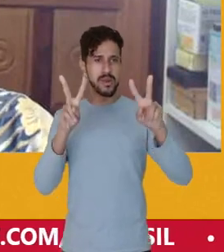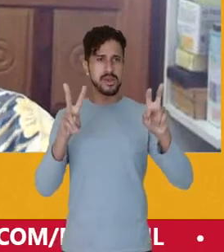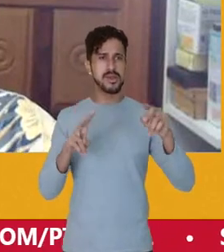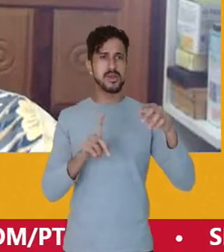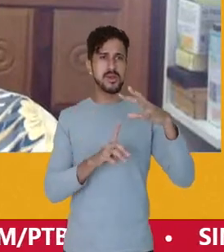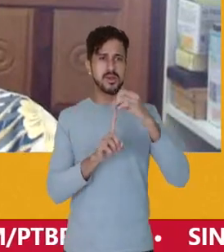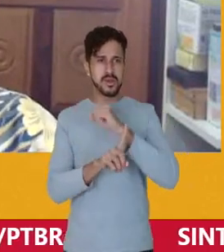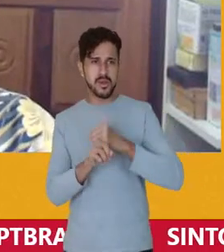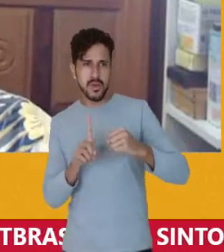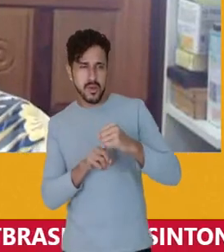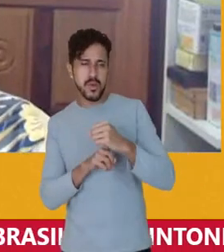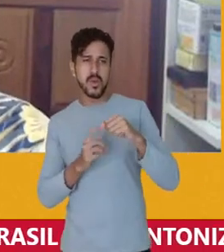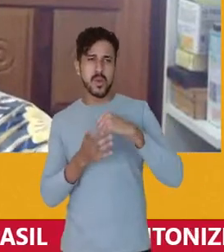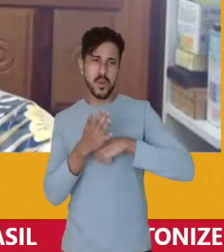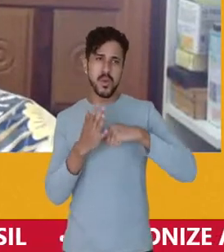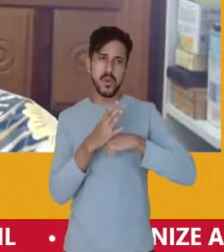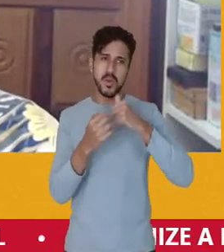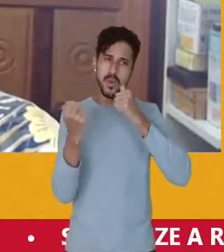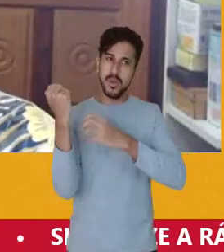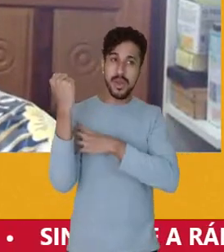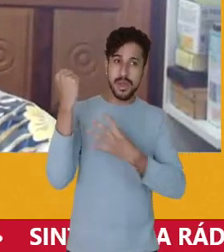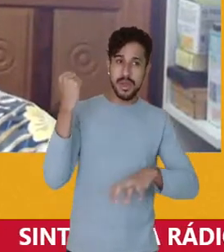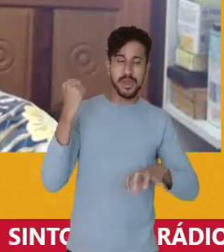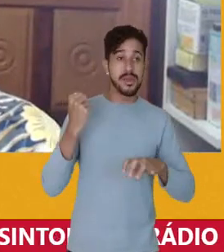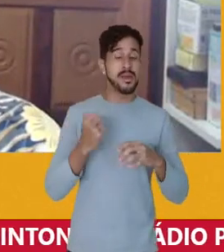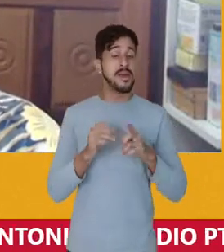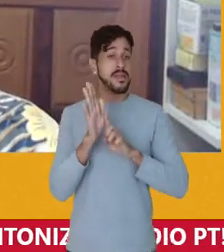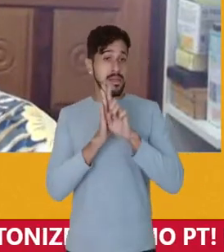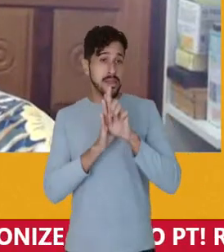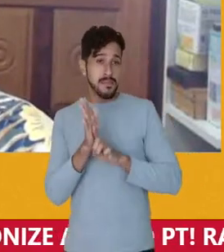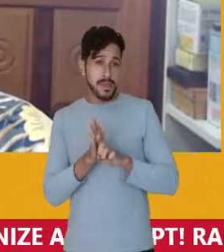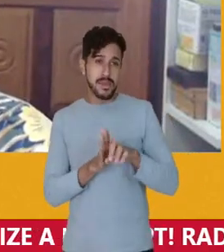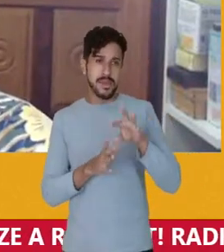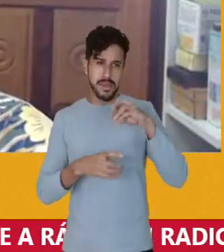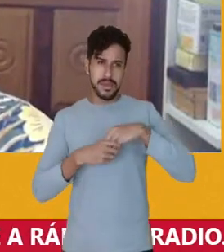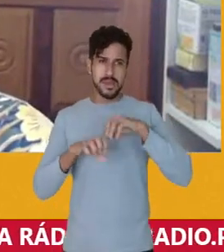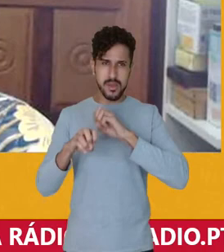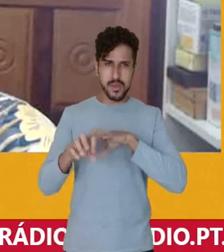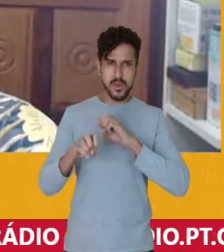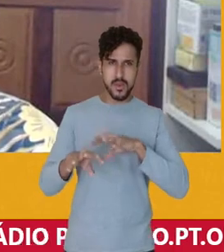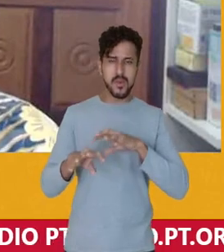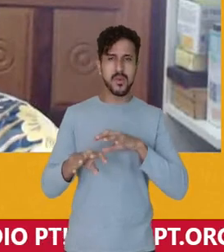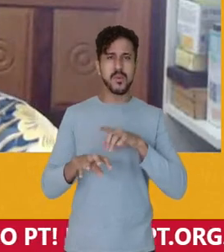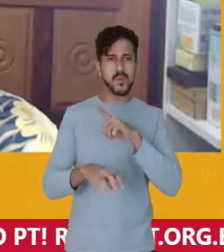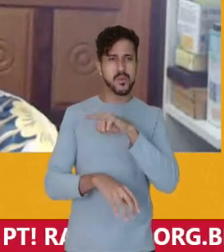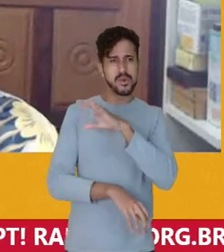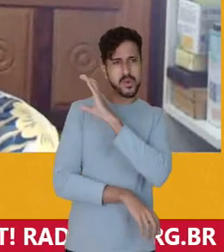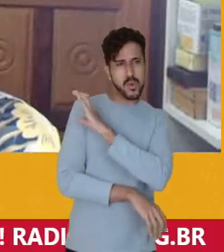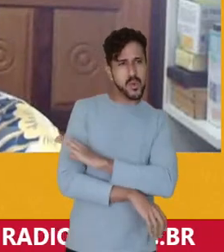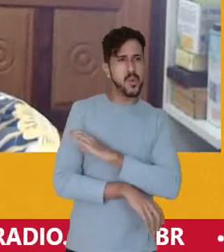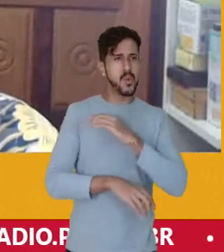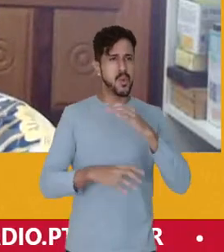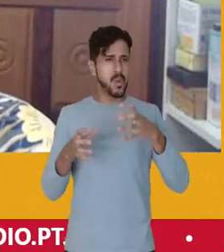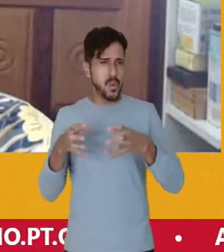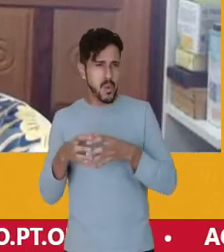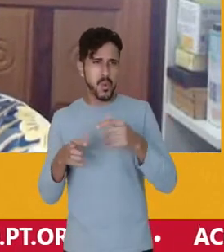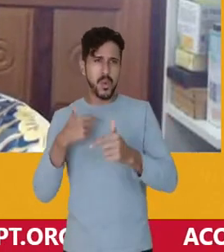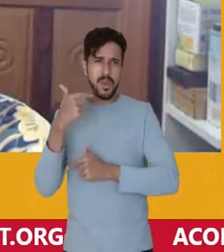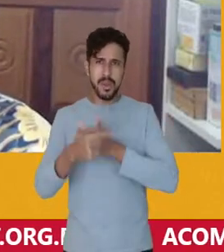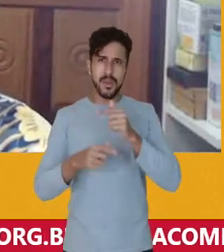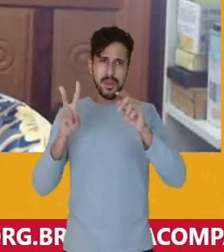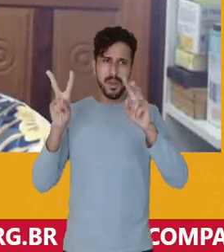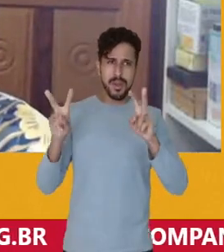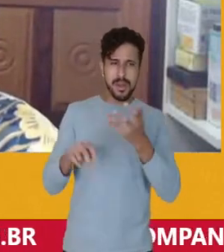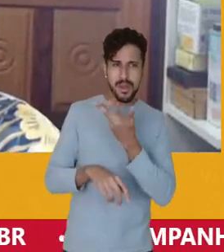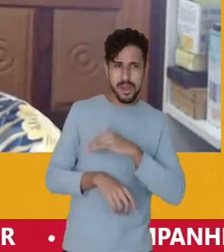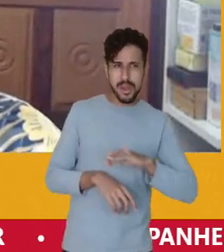sociedade, para o movimento feminista, etc. Na pesquisa educacional, Ellen, você que coordena um grupo que trabalha com a questão da